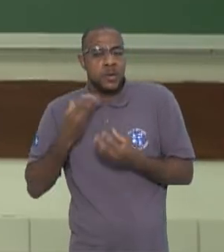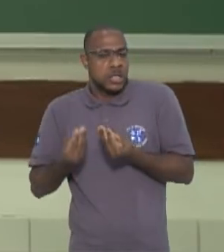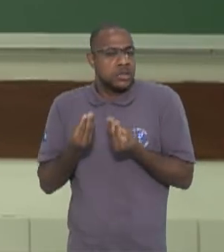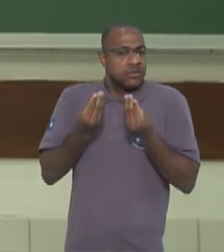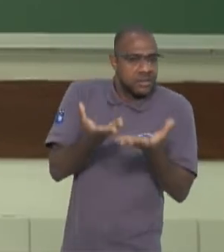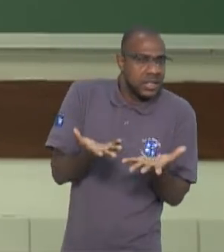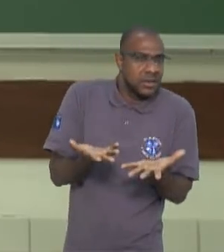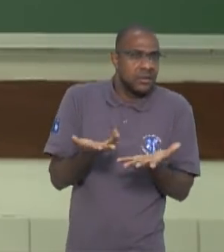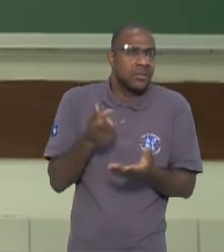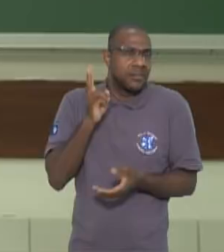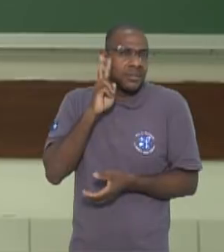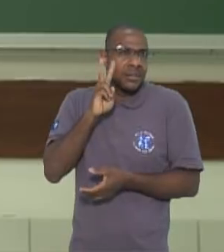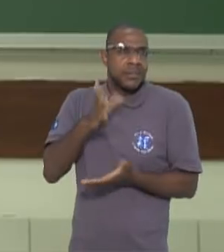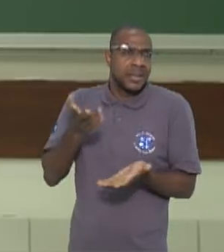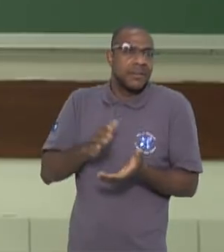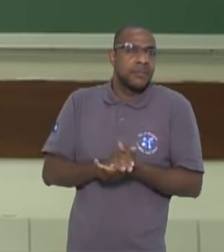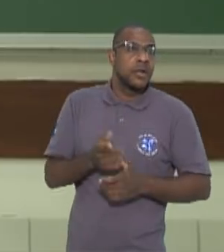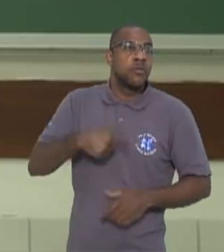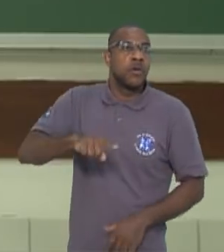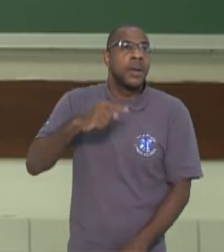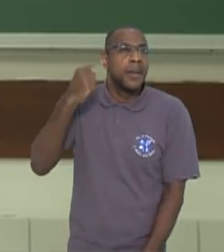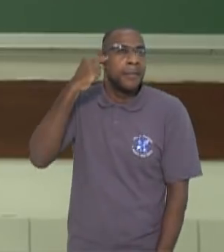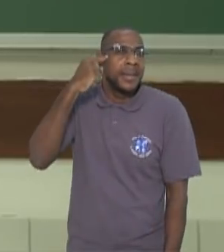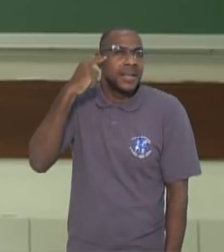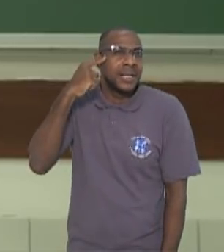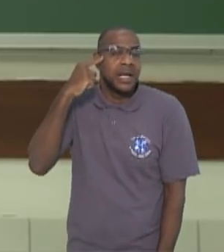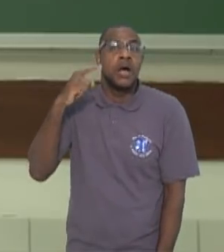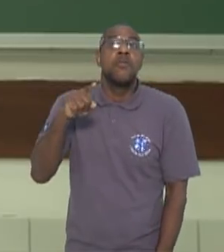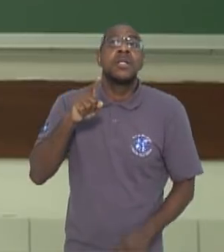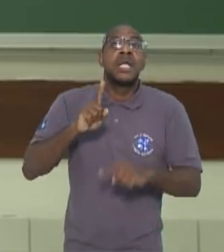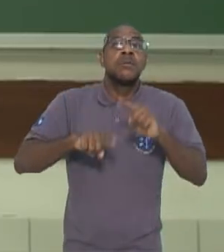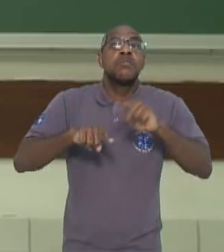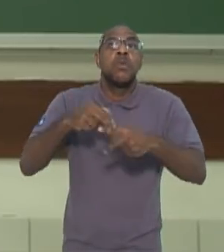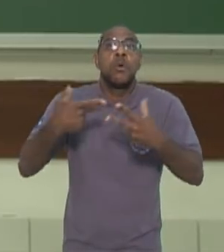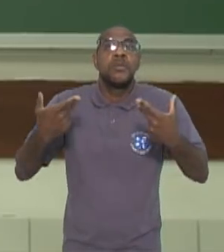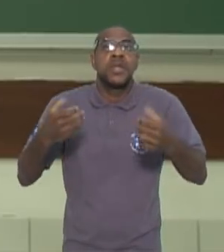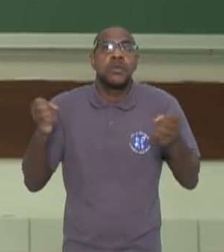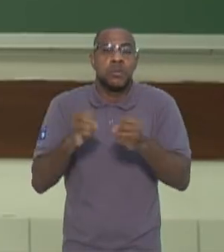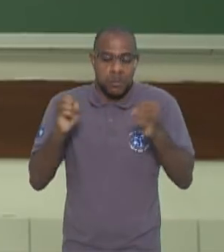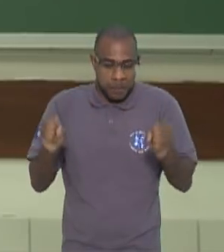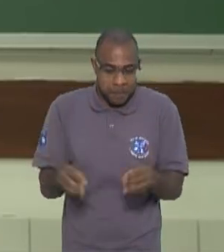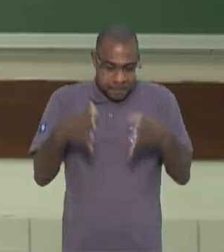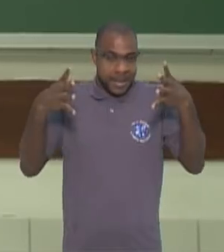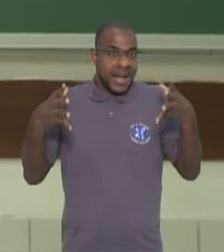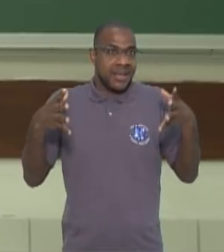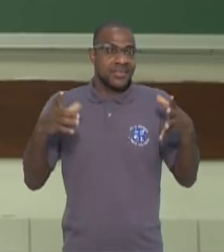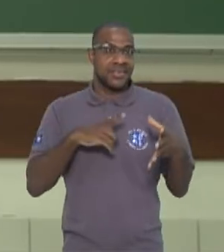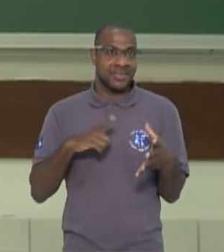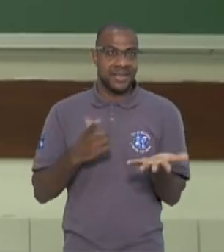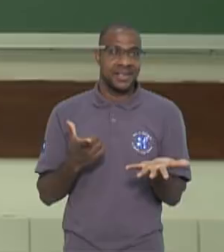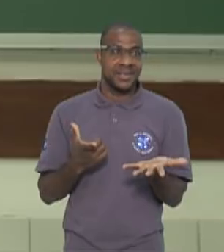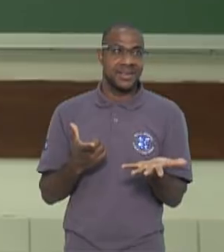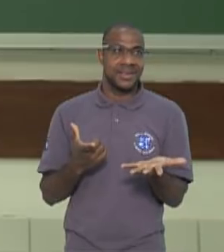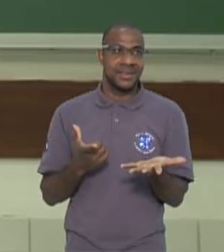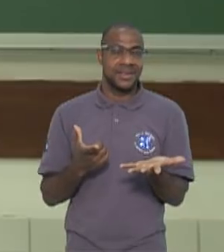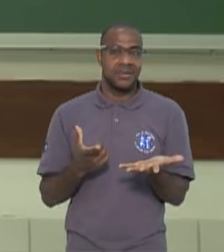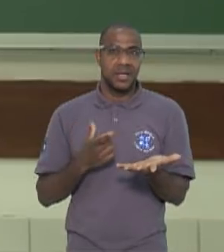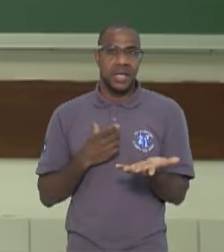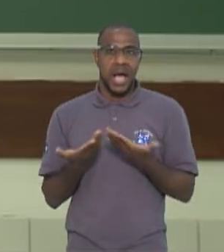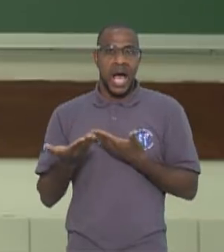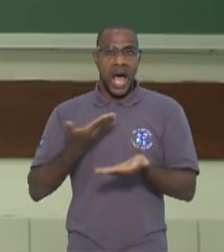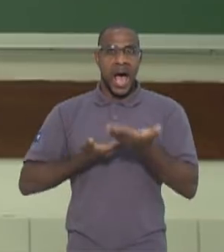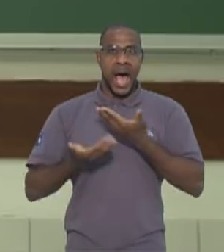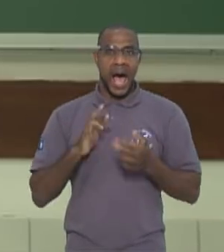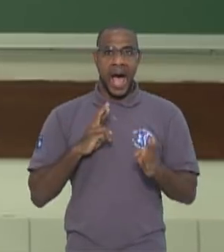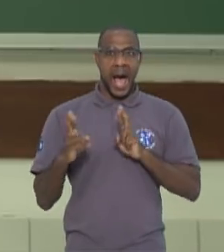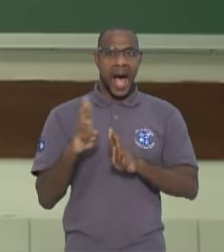Vamos pensar nessa relação mágica. Você possui objetos mágicos? Será que a gente pode dizer que a relação que eu tenho com esse objeto, ou que